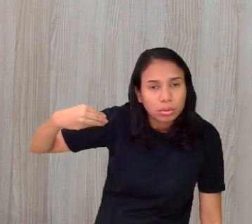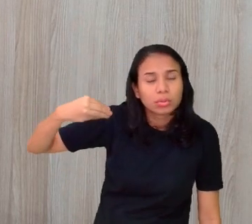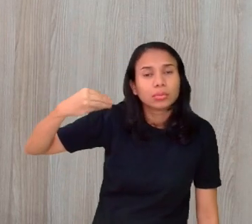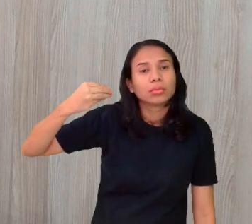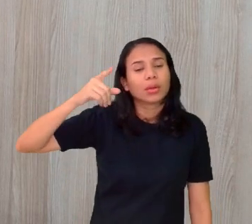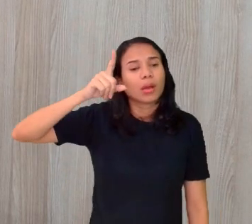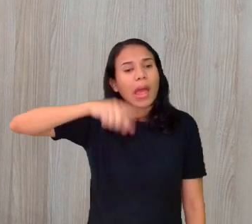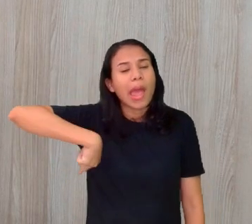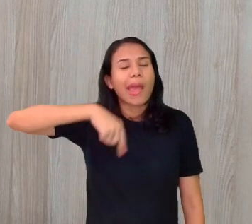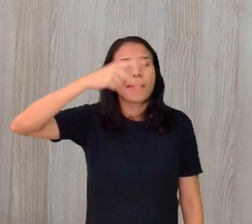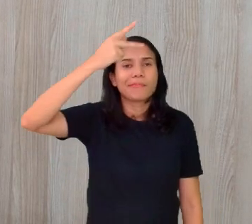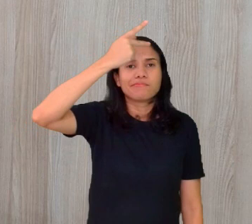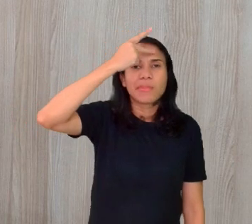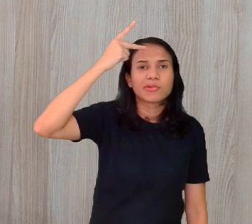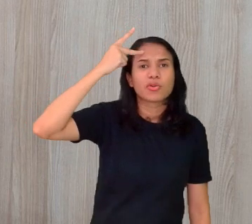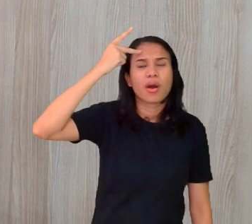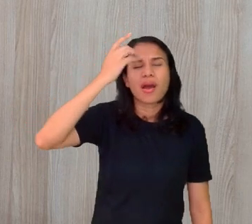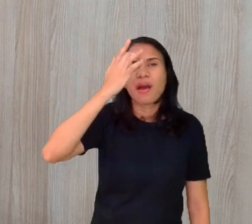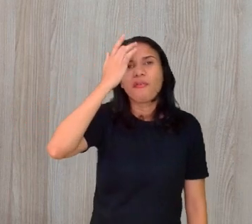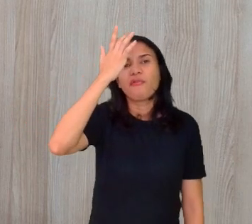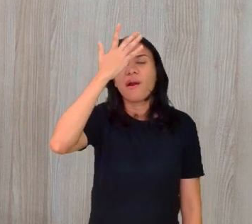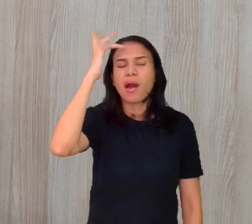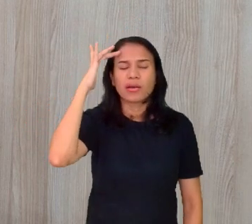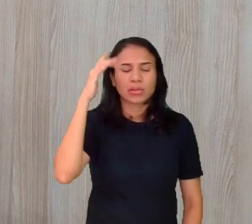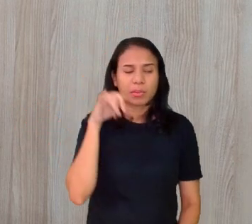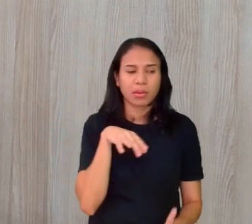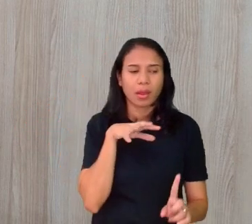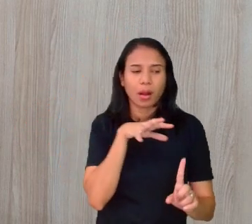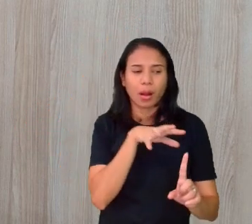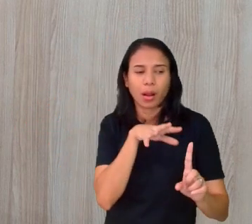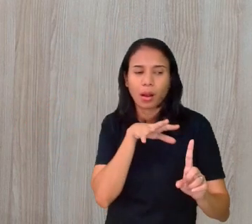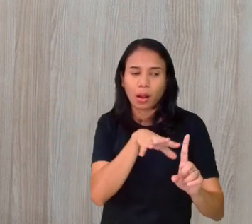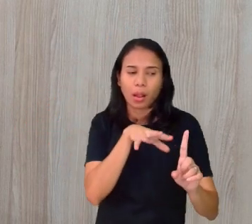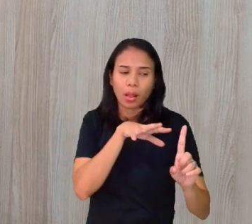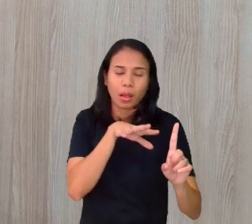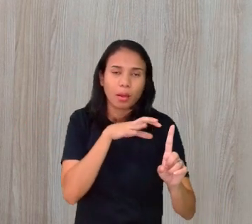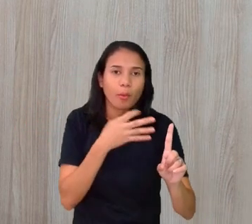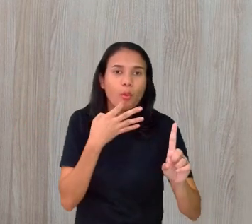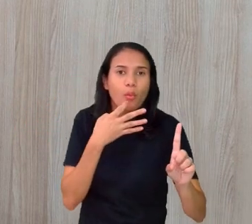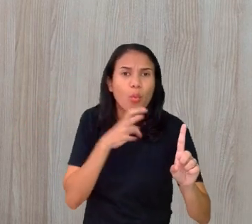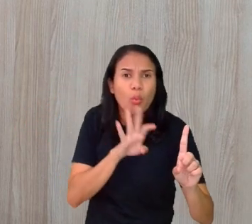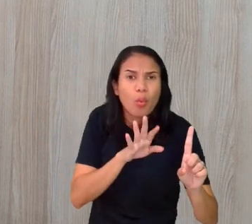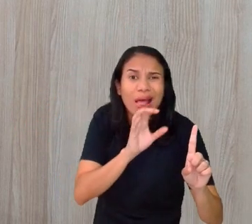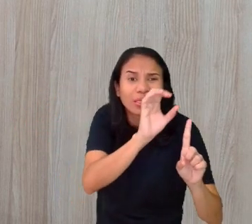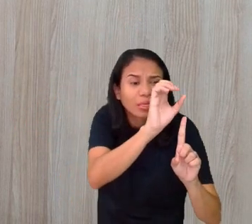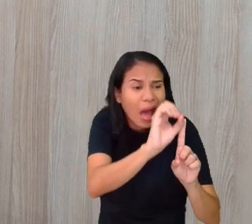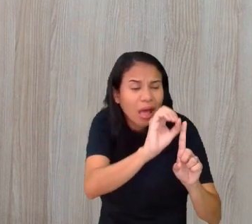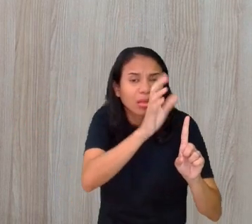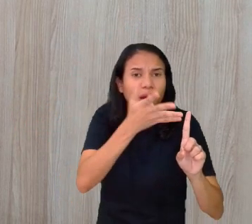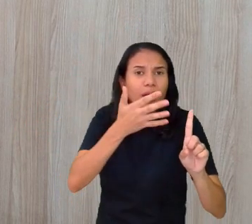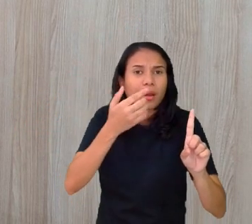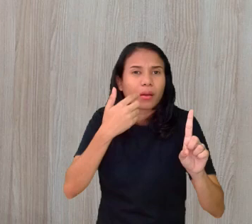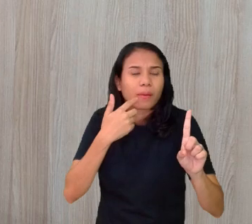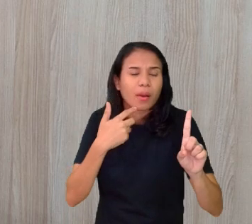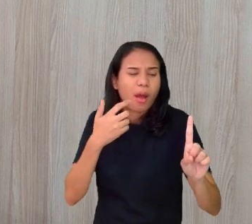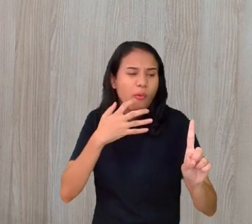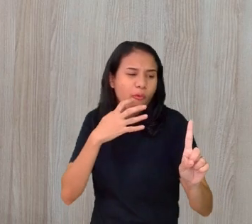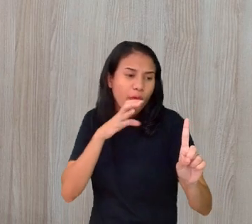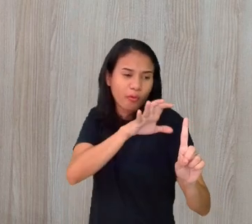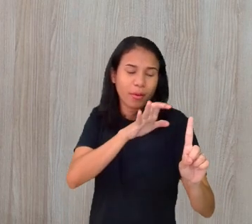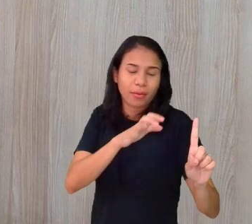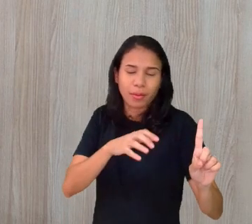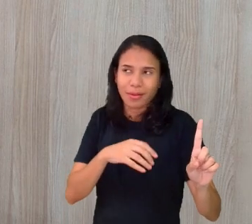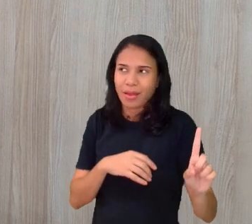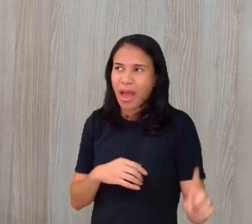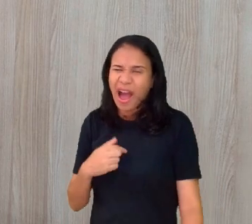torna uma pessoa muito fácil de ser enganada. Porque basta alguém dizer, ah, eu sei quem é você,